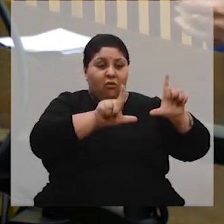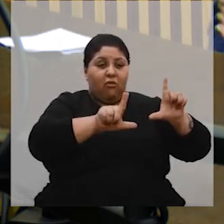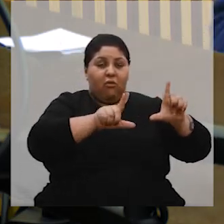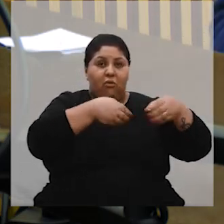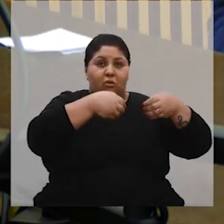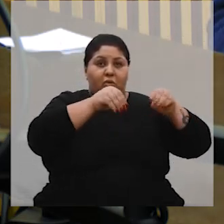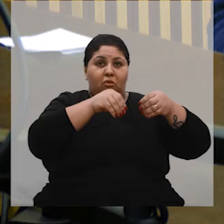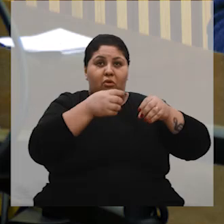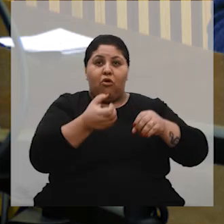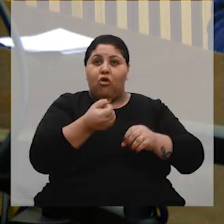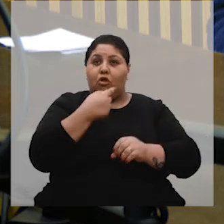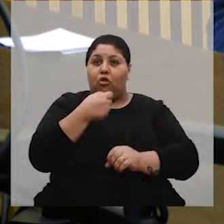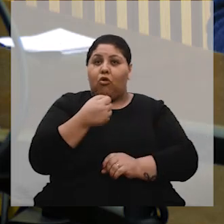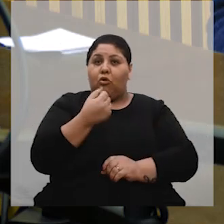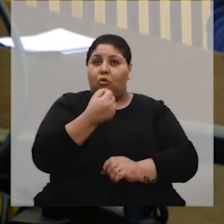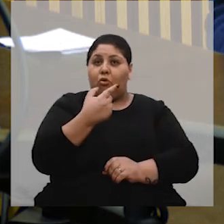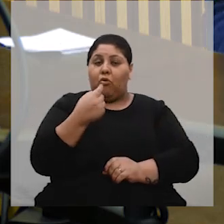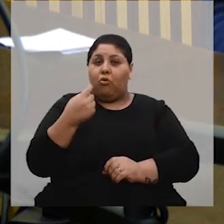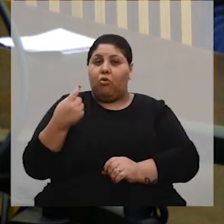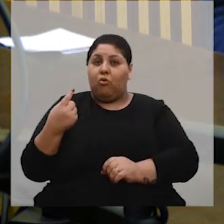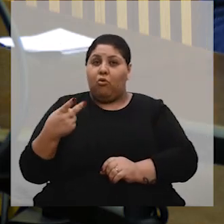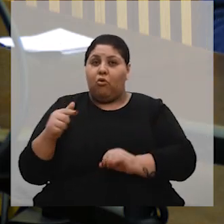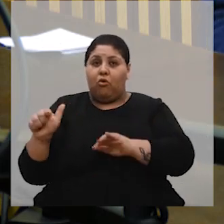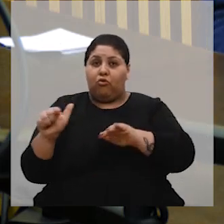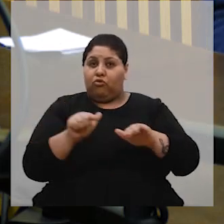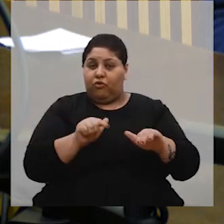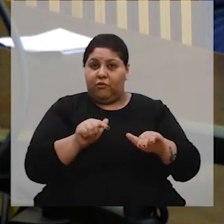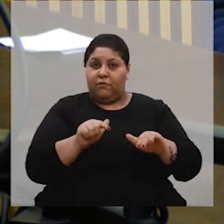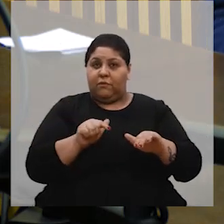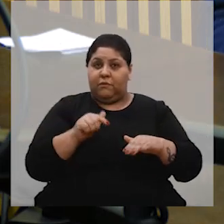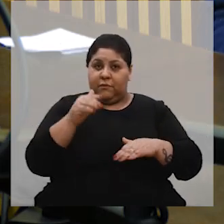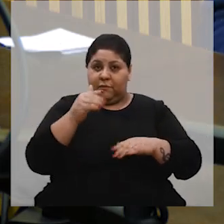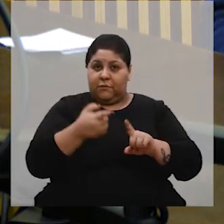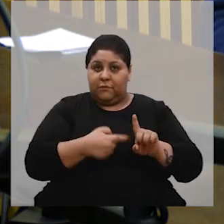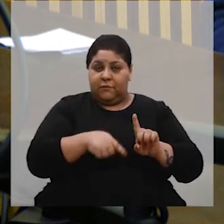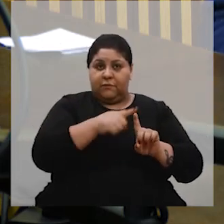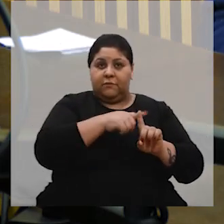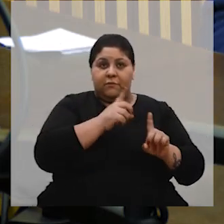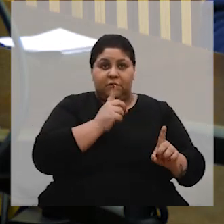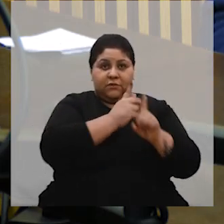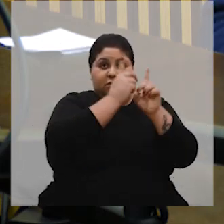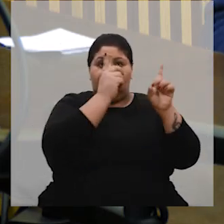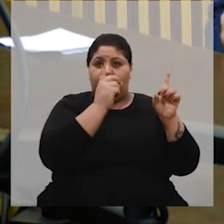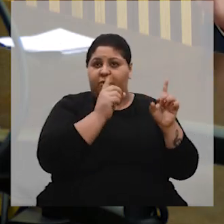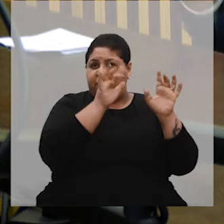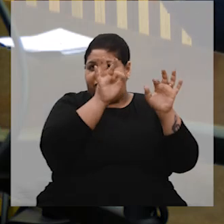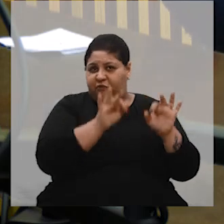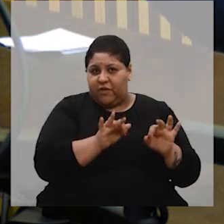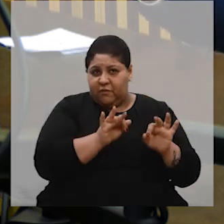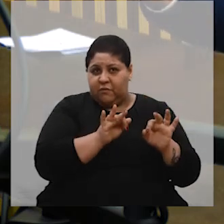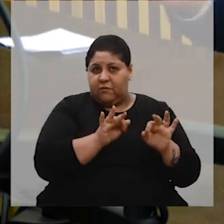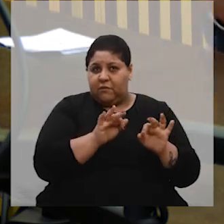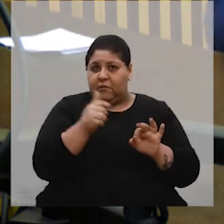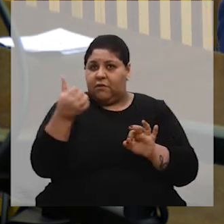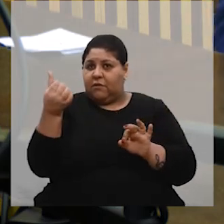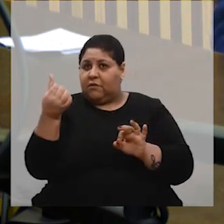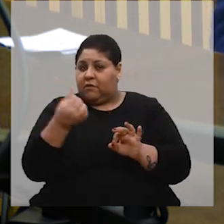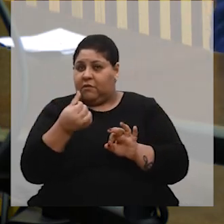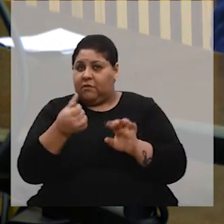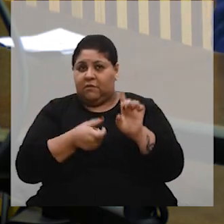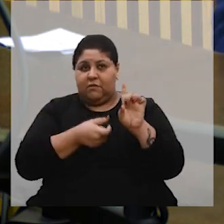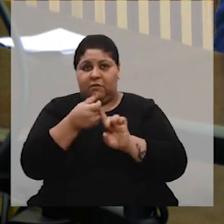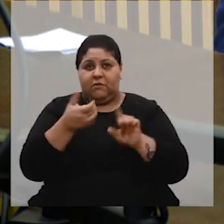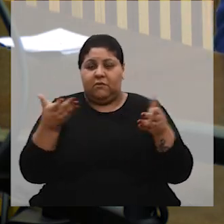toma o remédio, 12 semanas, mais 12 semanas a gente descobre se está curado ou não. Então, em 6